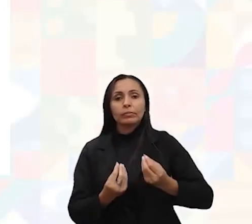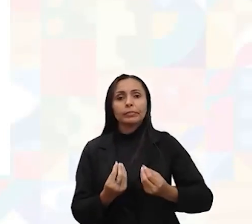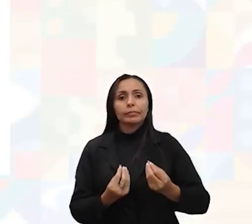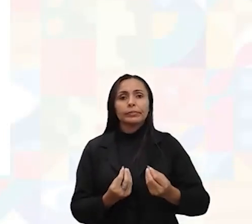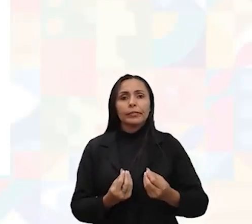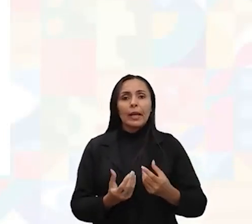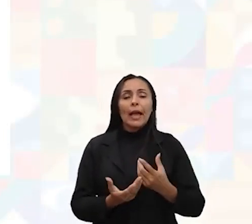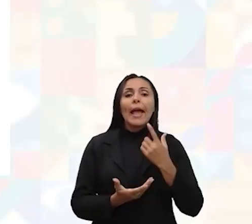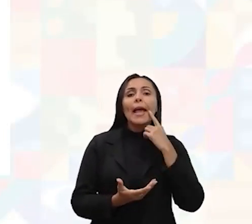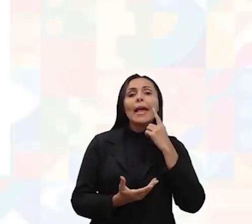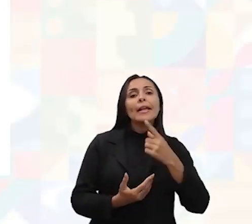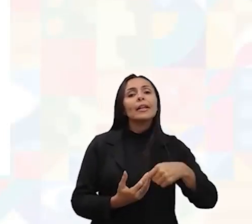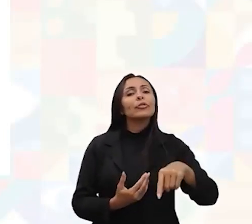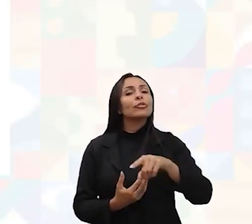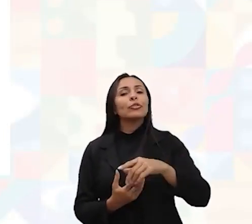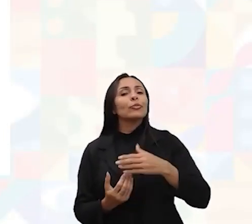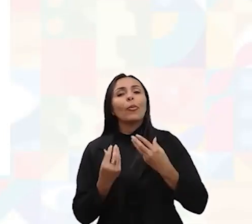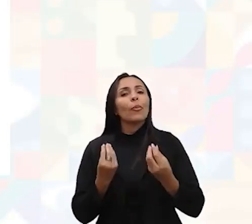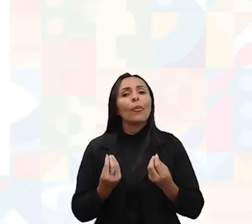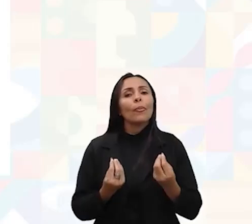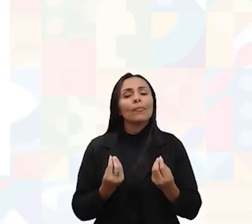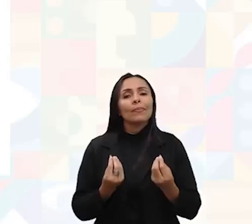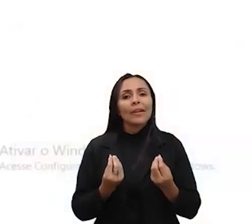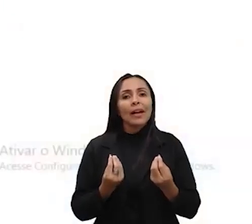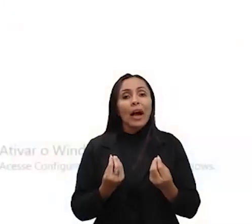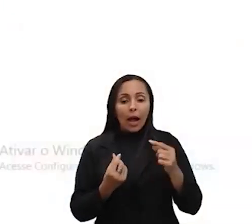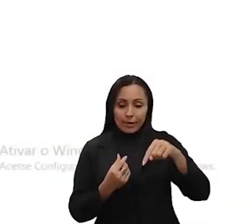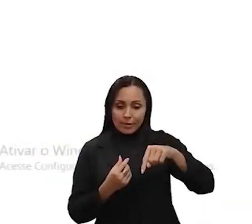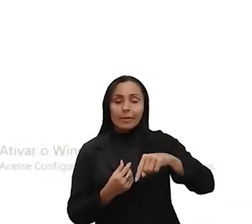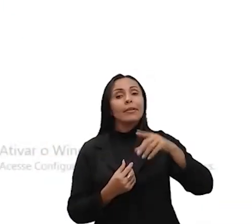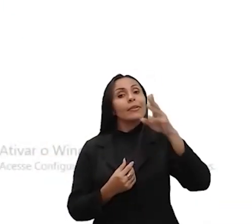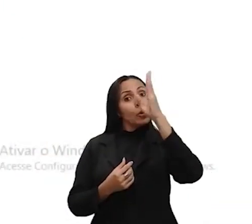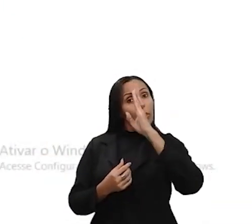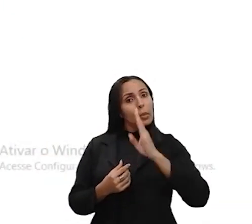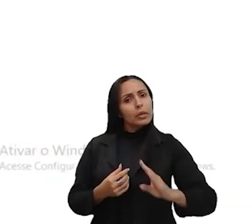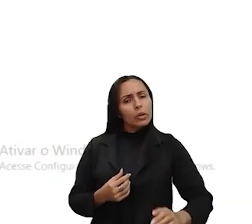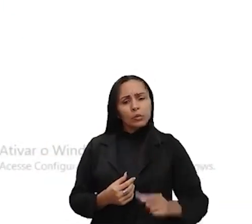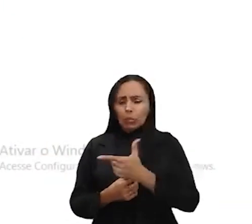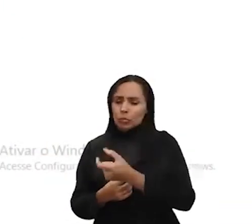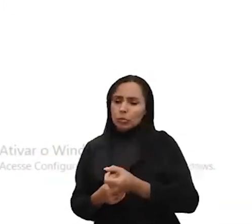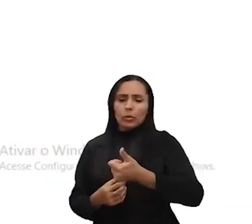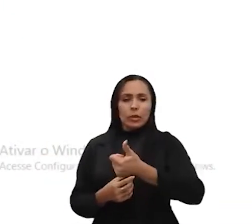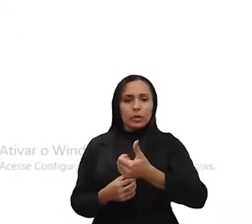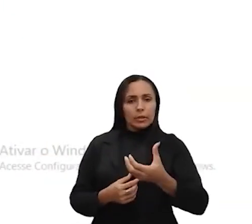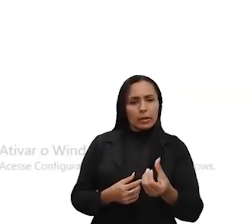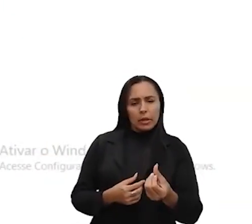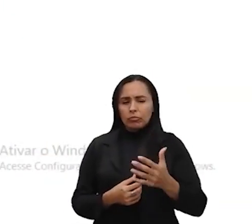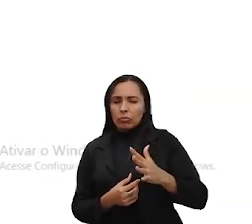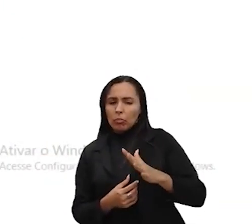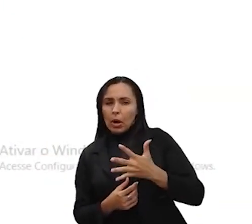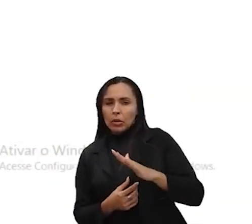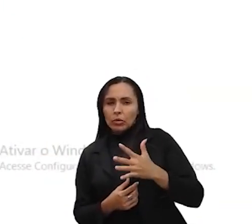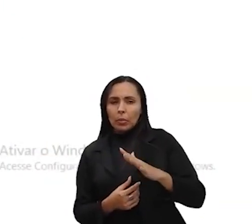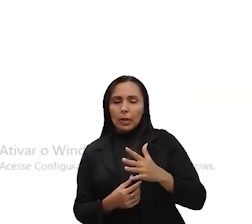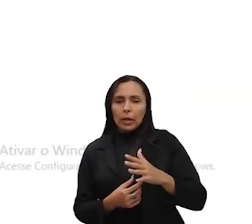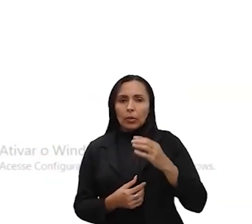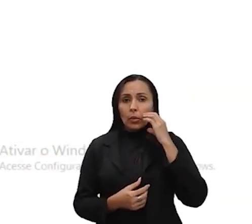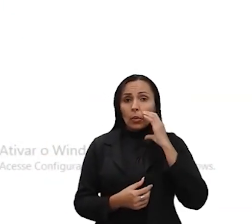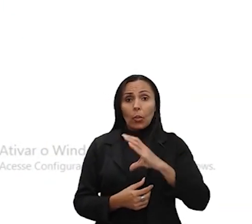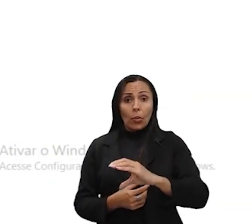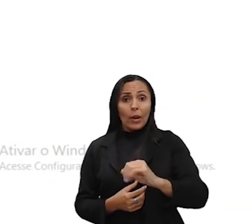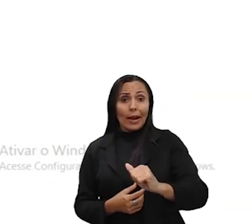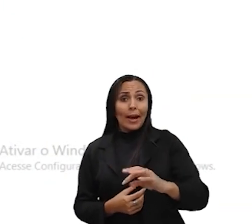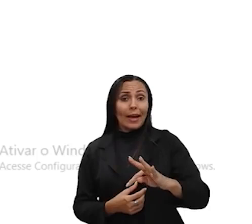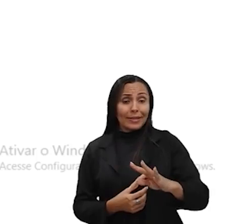como é que eu posso dizer? De forma que no Brasil, em 2016 mais ou menos, né, com a portaria do CAT, que é